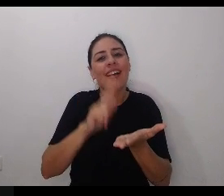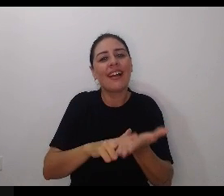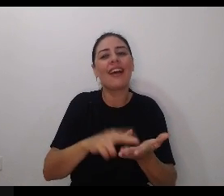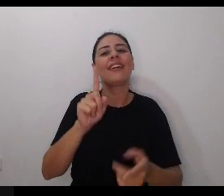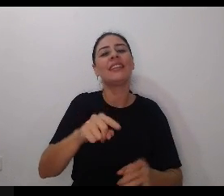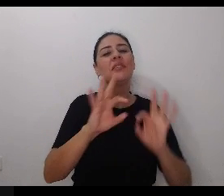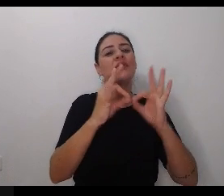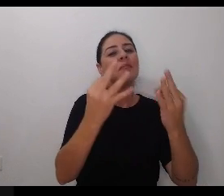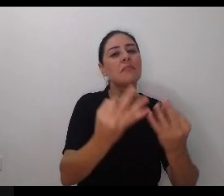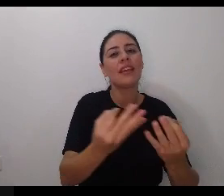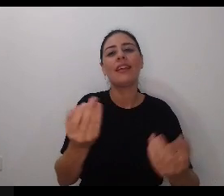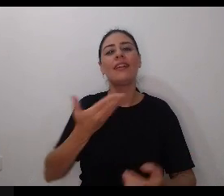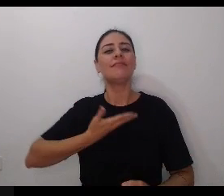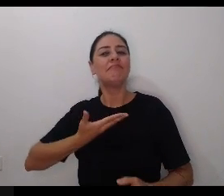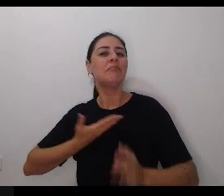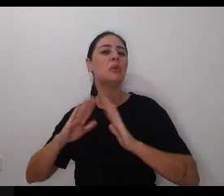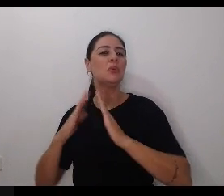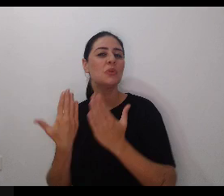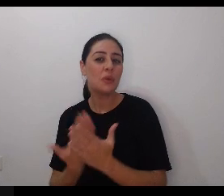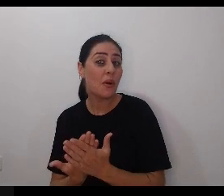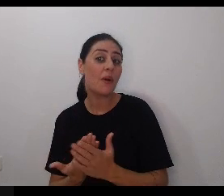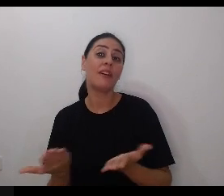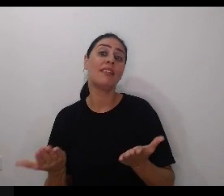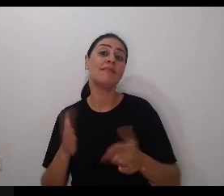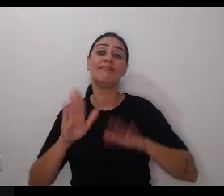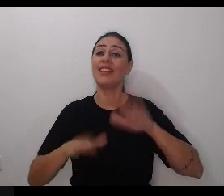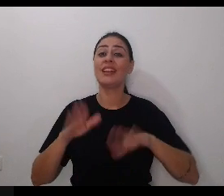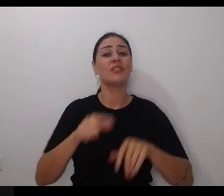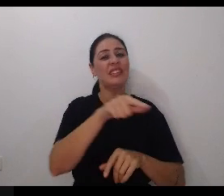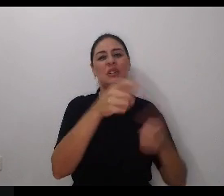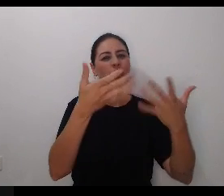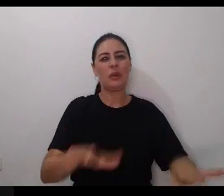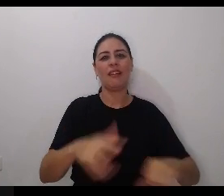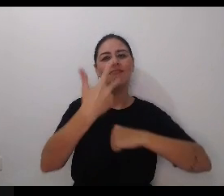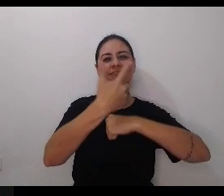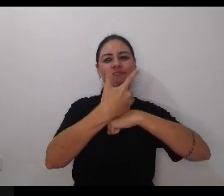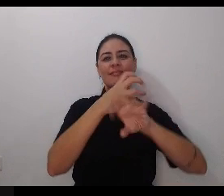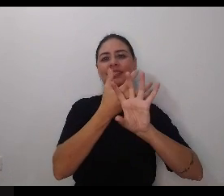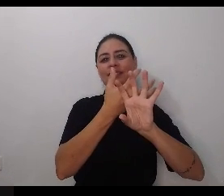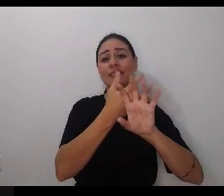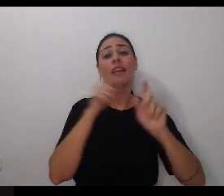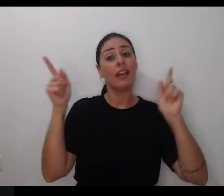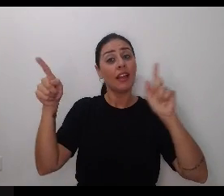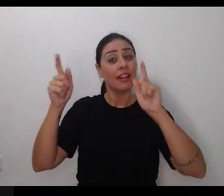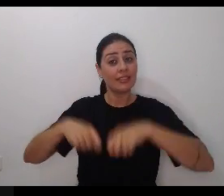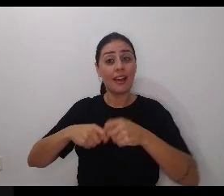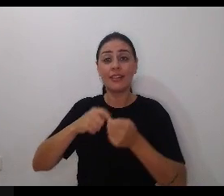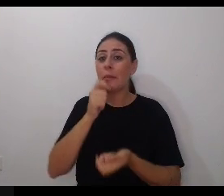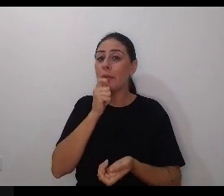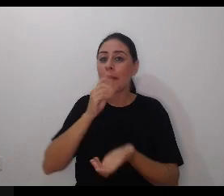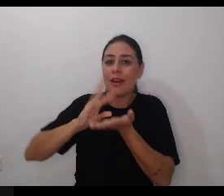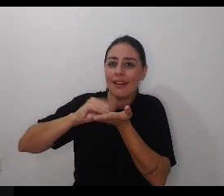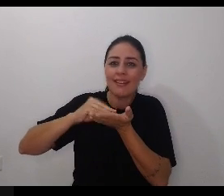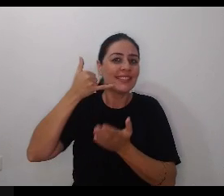família, ou para essa criança, para esse amiguinho da escola, um vizinho, né? Às vezes